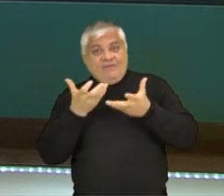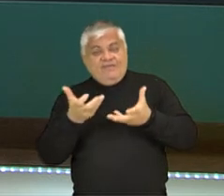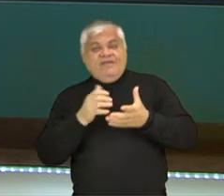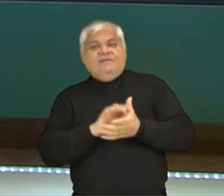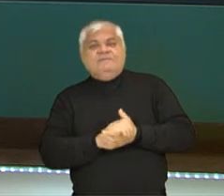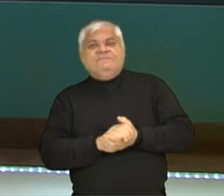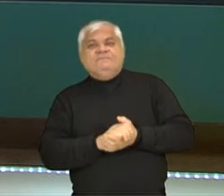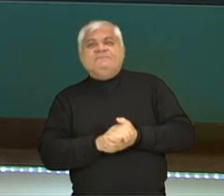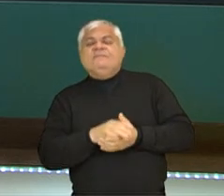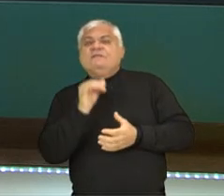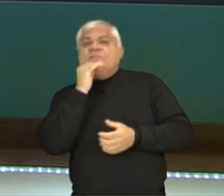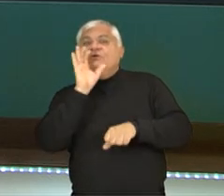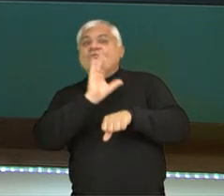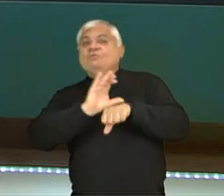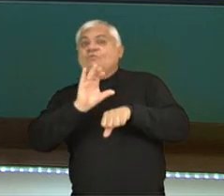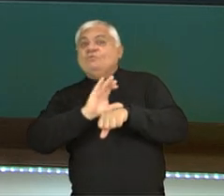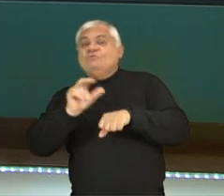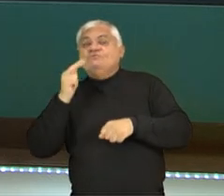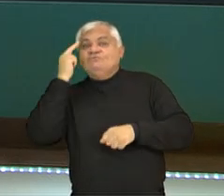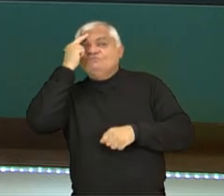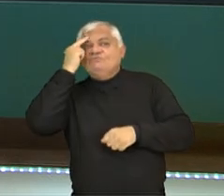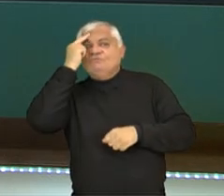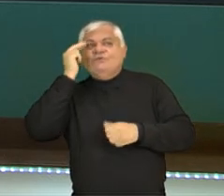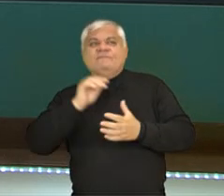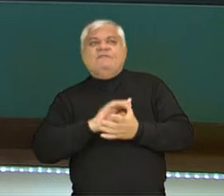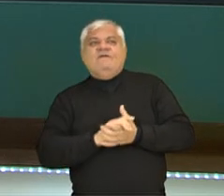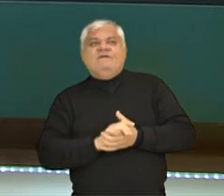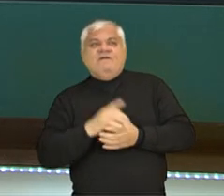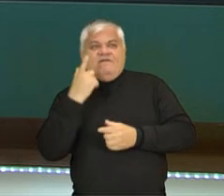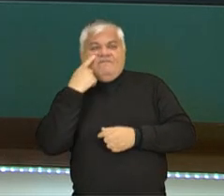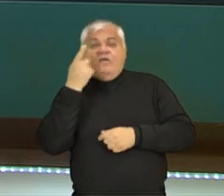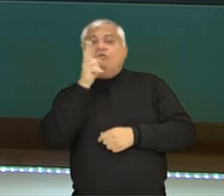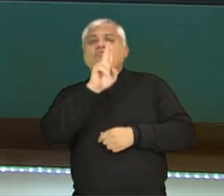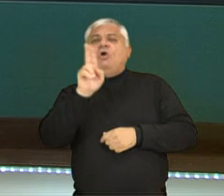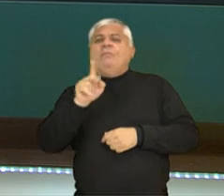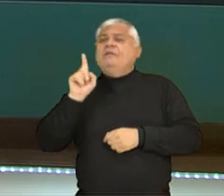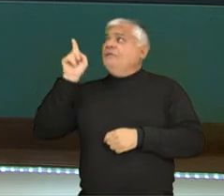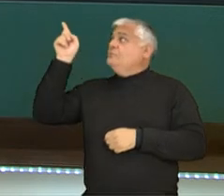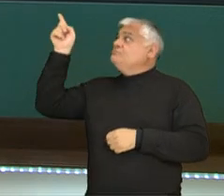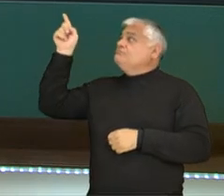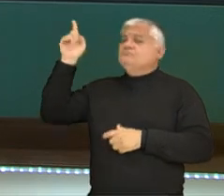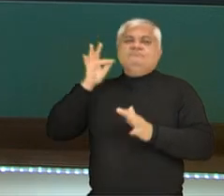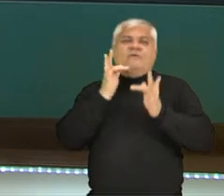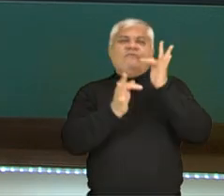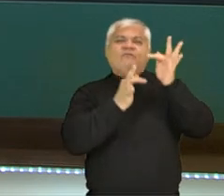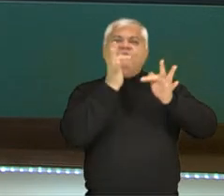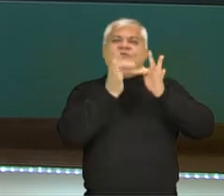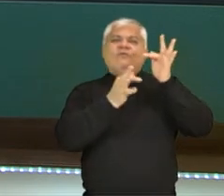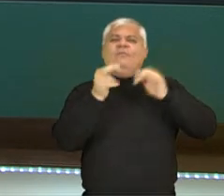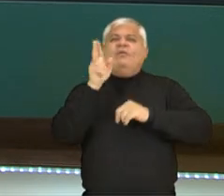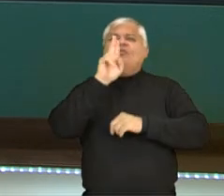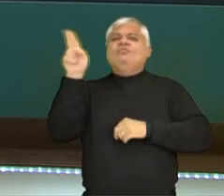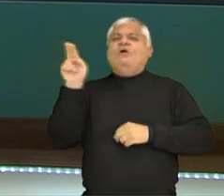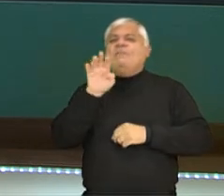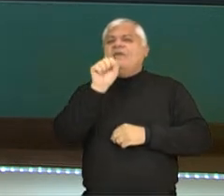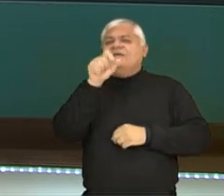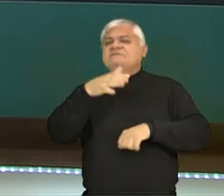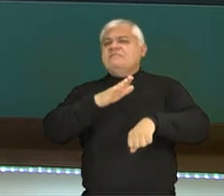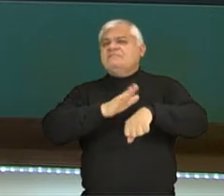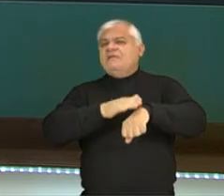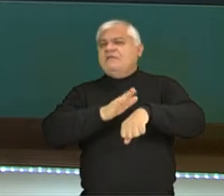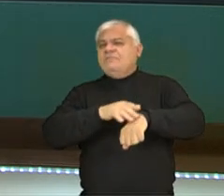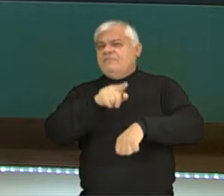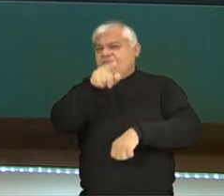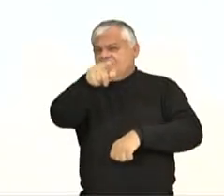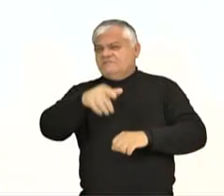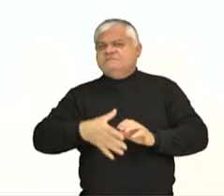conquistar naquele curso dos sonhos, tá? Então você vai dar o nome para esses dois Éster aqui. Eu dou um tempo